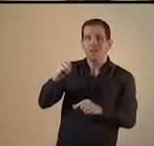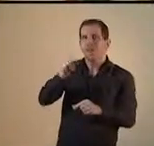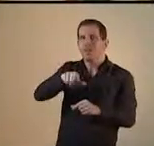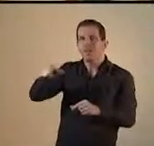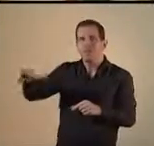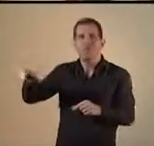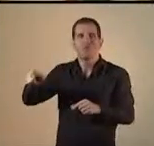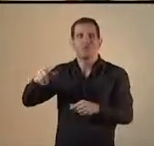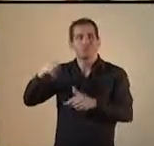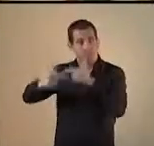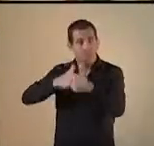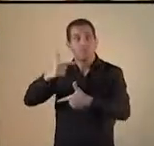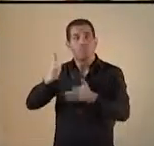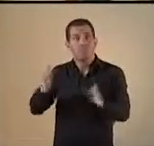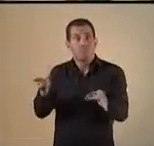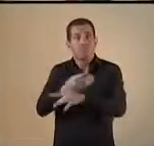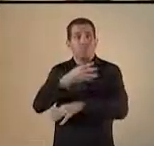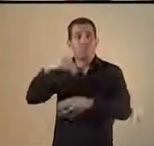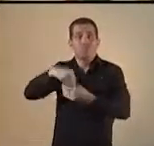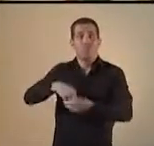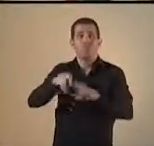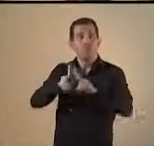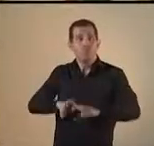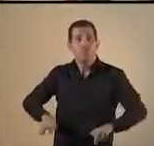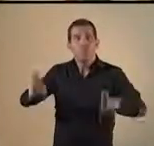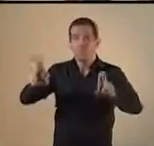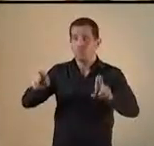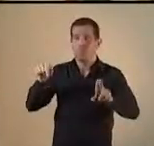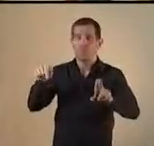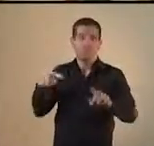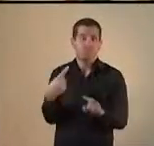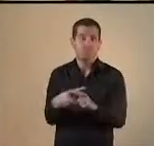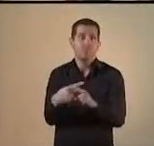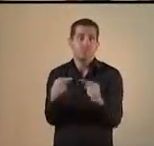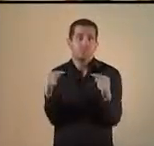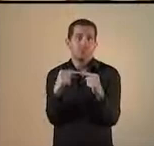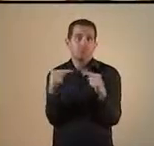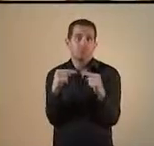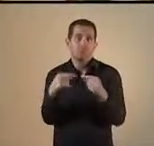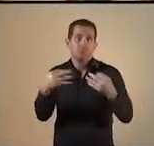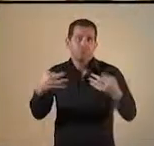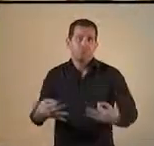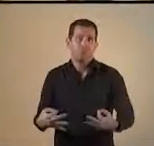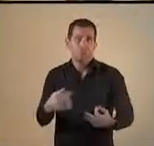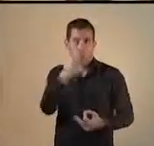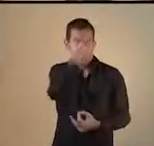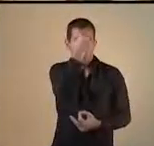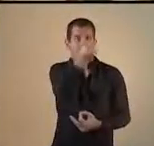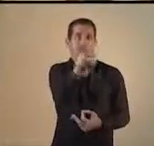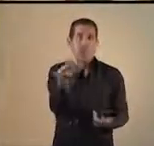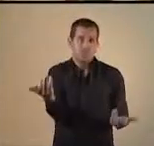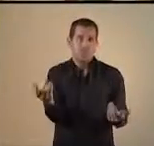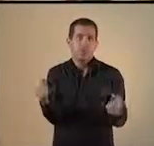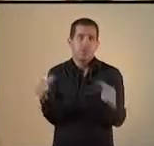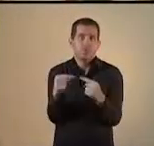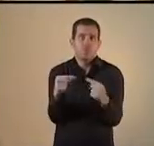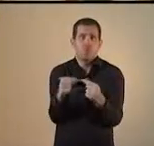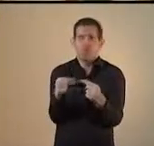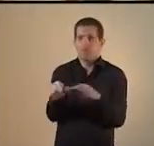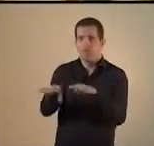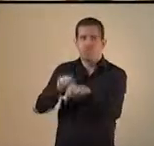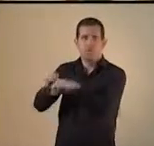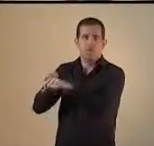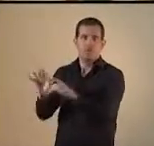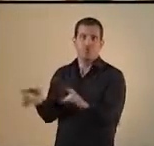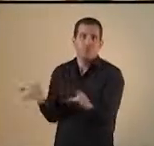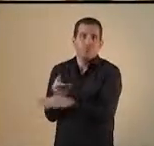superior, né, empossados, enfim, trabalhando na universidade, porque essa é a demanda da UFSC. Além disso,